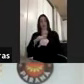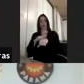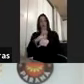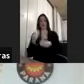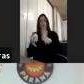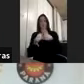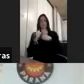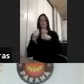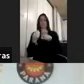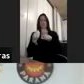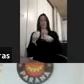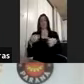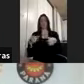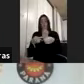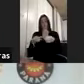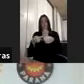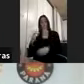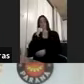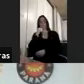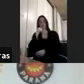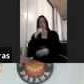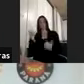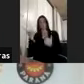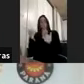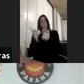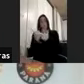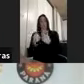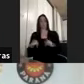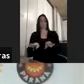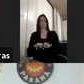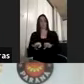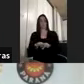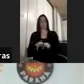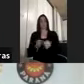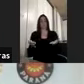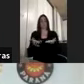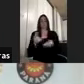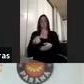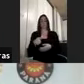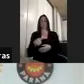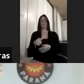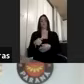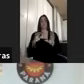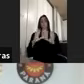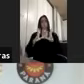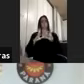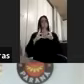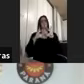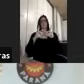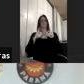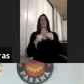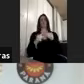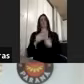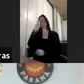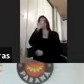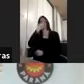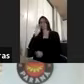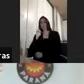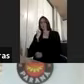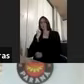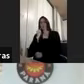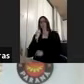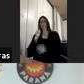mulheres e como leva o apoio. Aqui, gente, é um misto de sentimentos, né? É um misto, a gente sente revolta